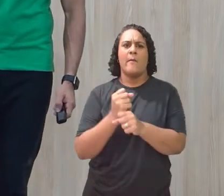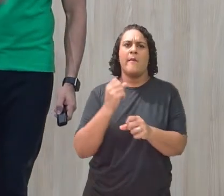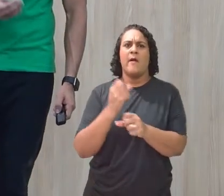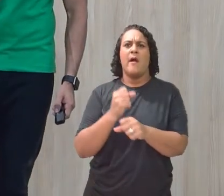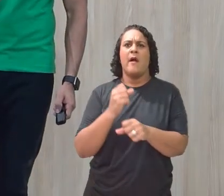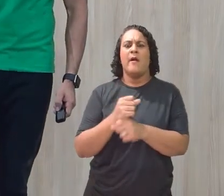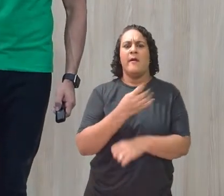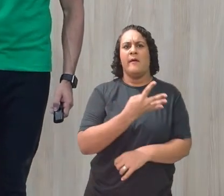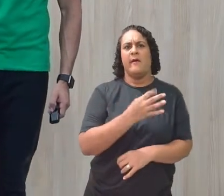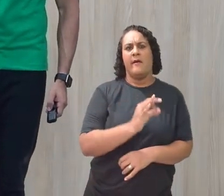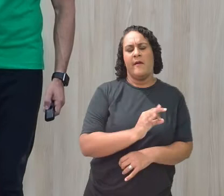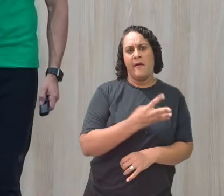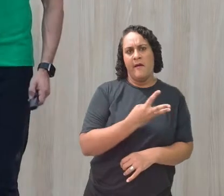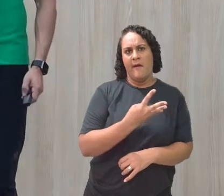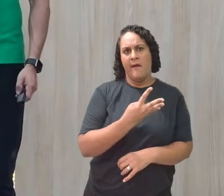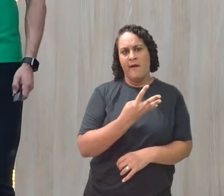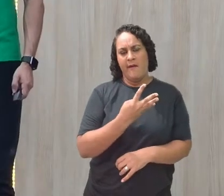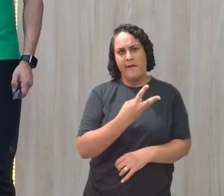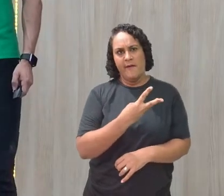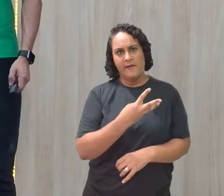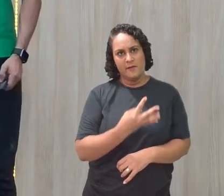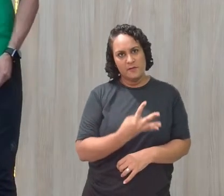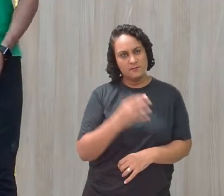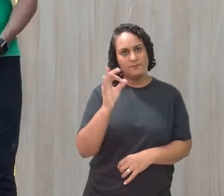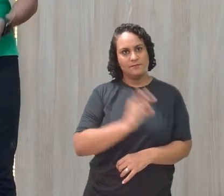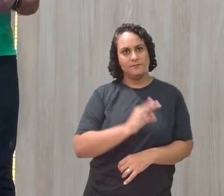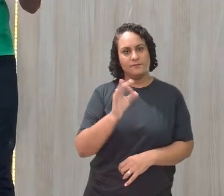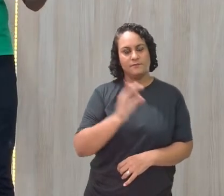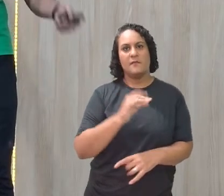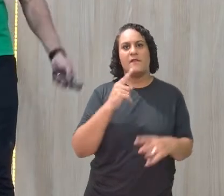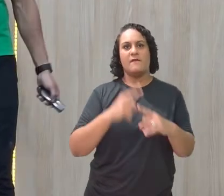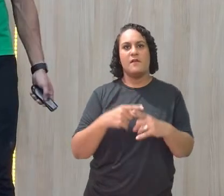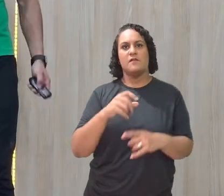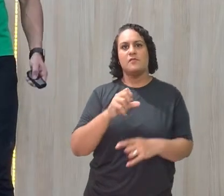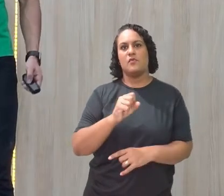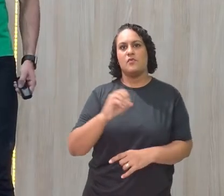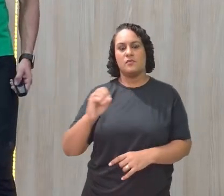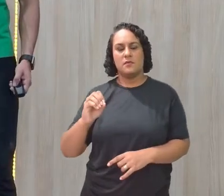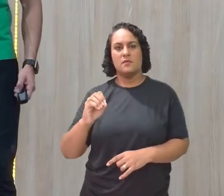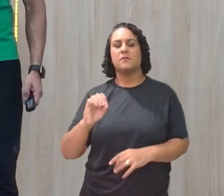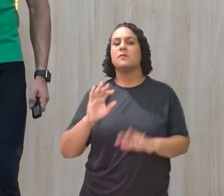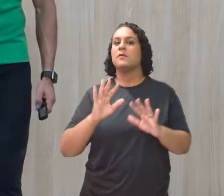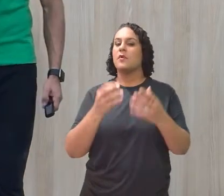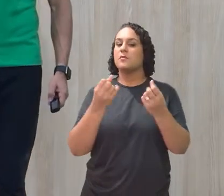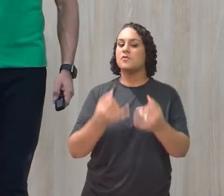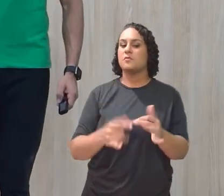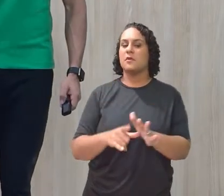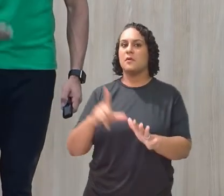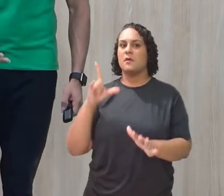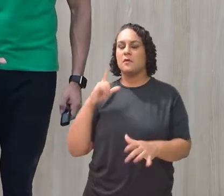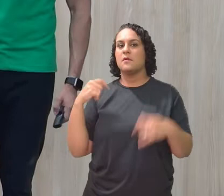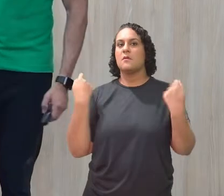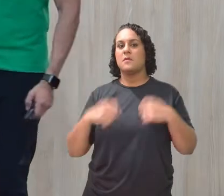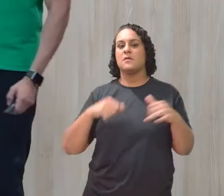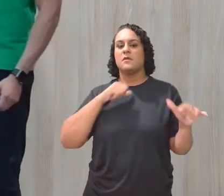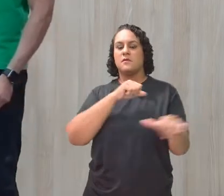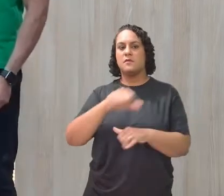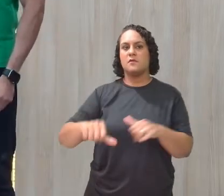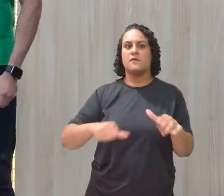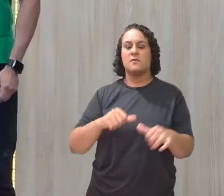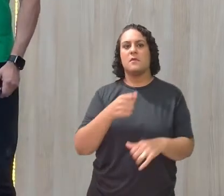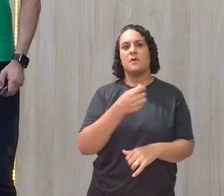esse 34% vezes 800? É o que eu falei anteriormente. Vamos precisar transformar